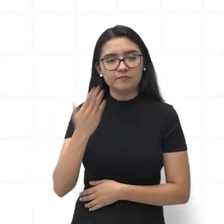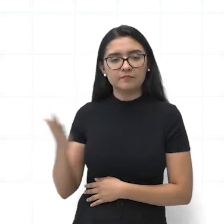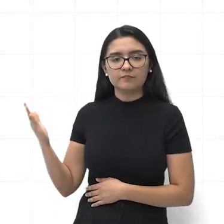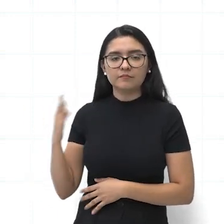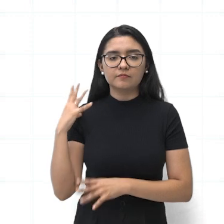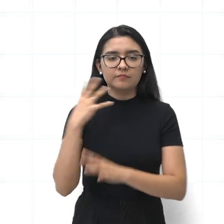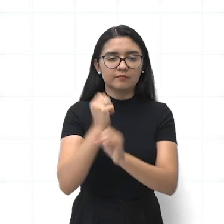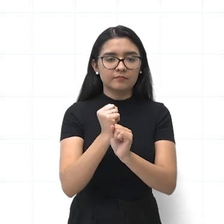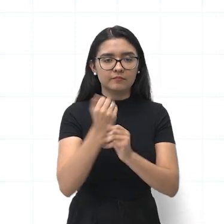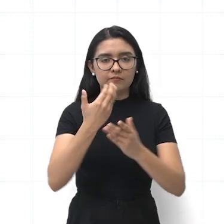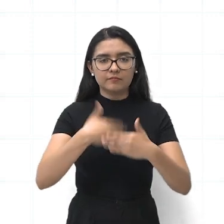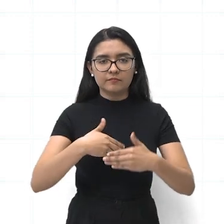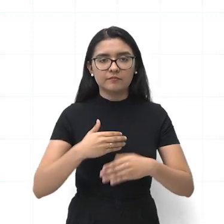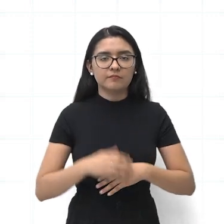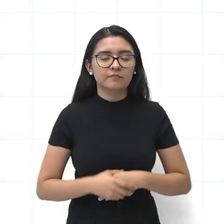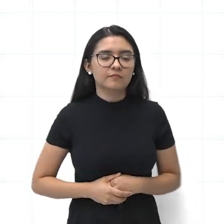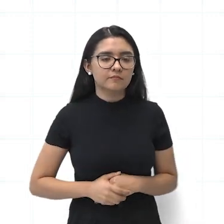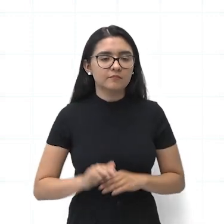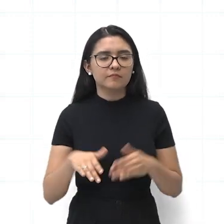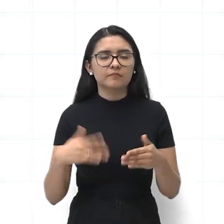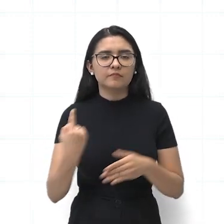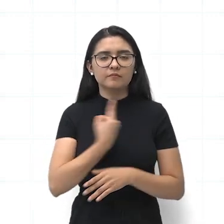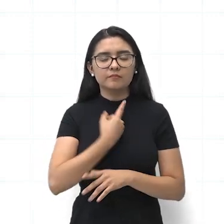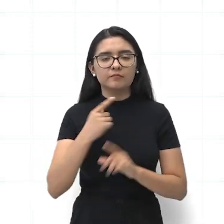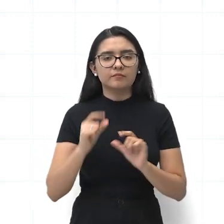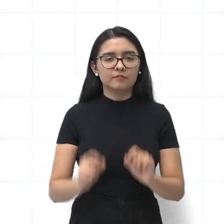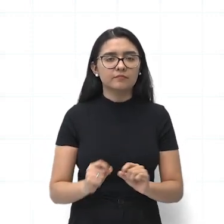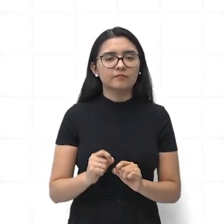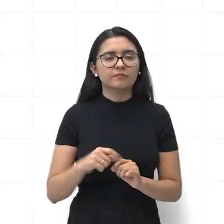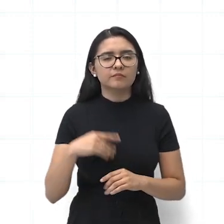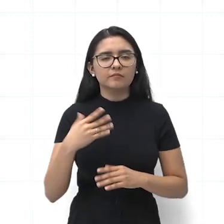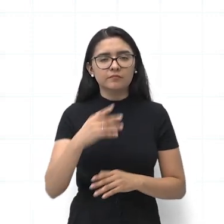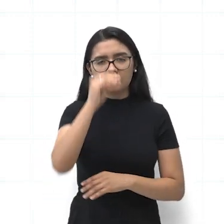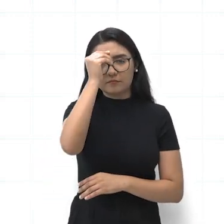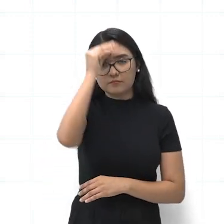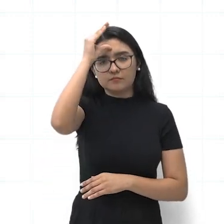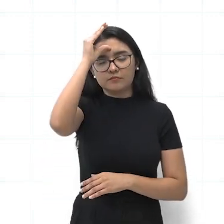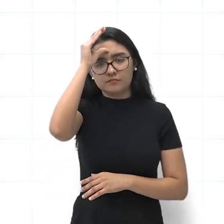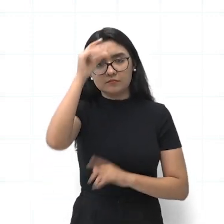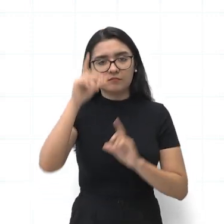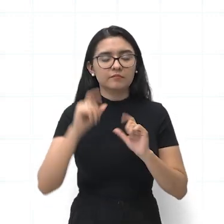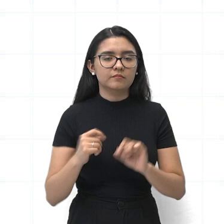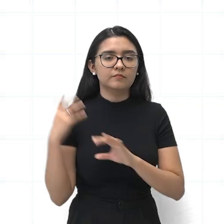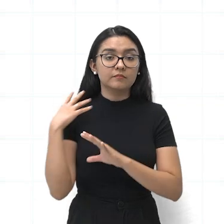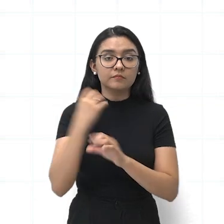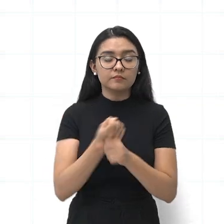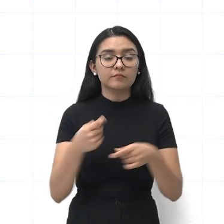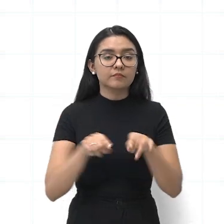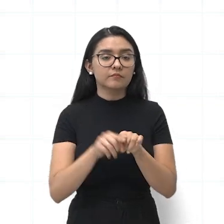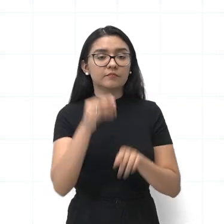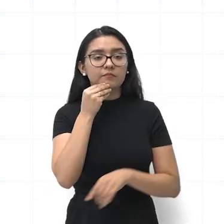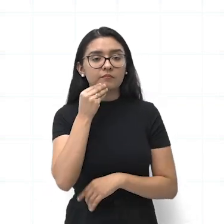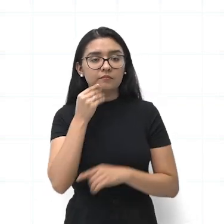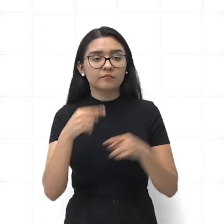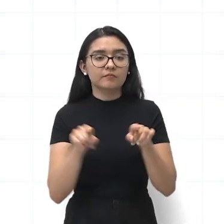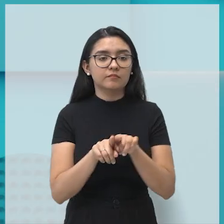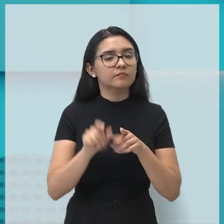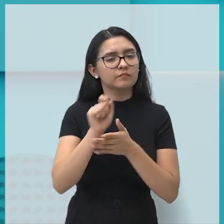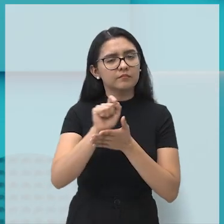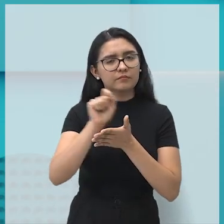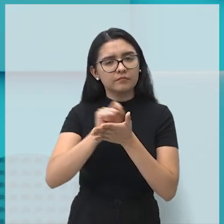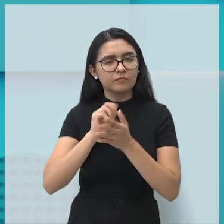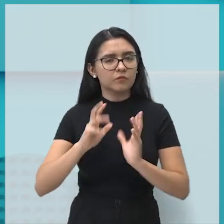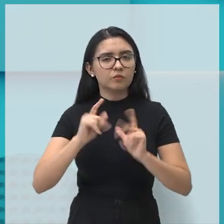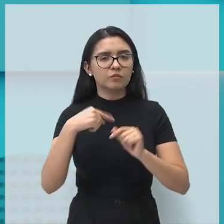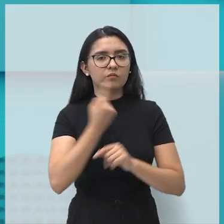a nossa revisão e avaliação, onde vamos colocar todo o nosso conhecimento em xeque aí e ter a oportunidade de colocar no papel tudo que